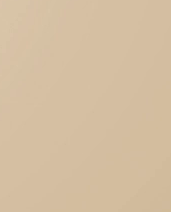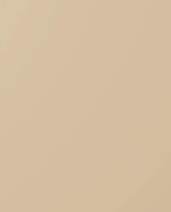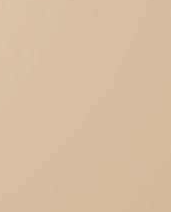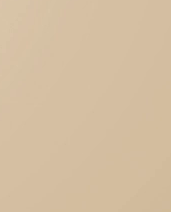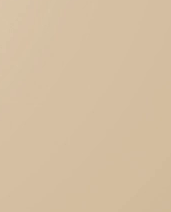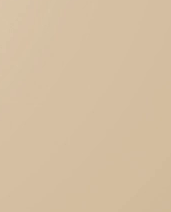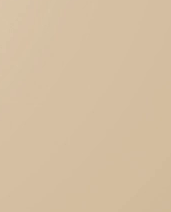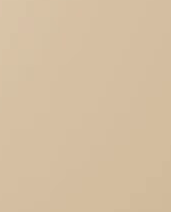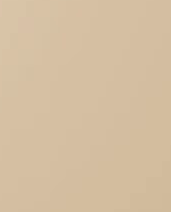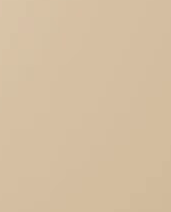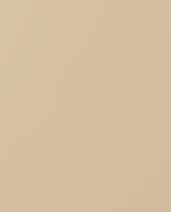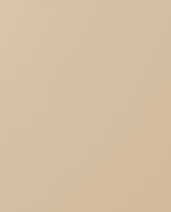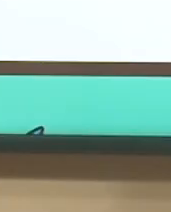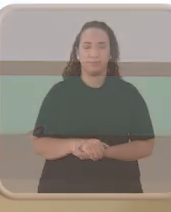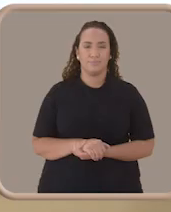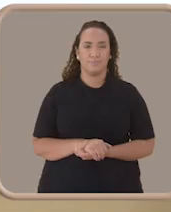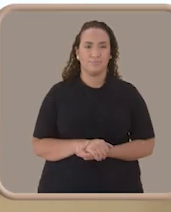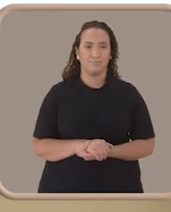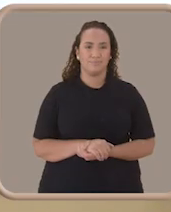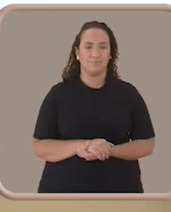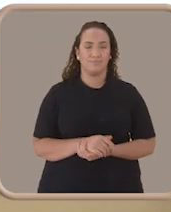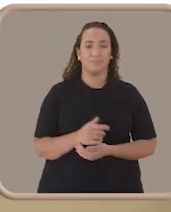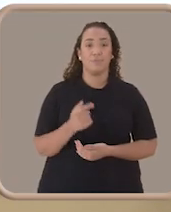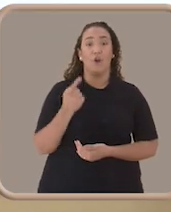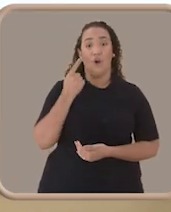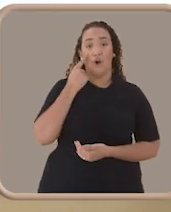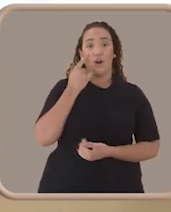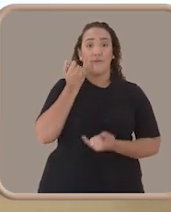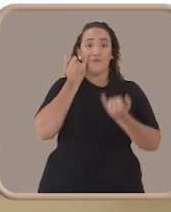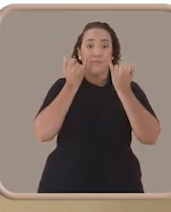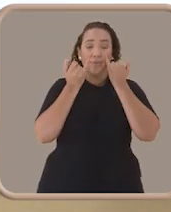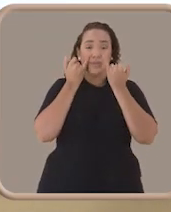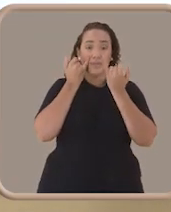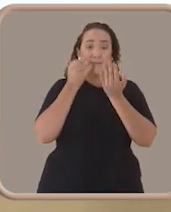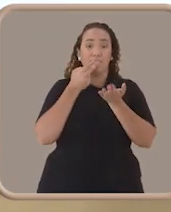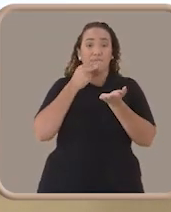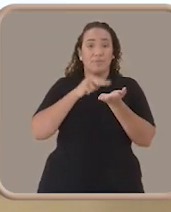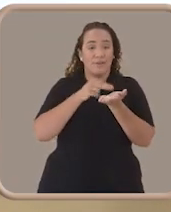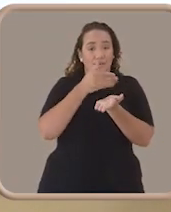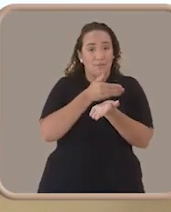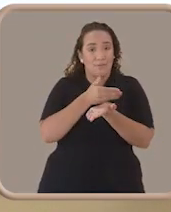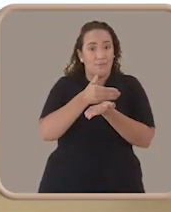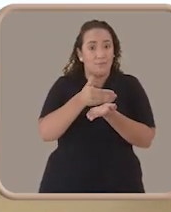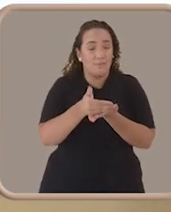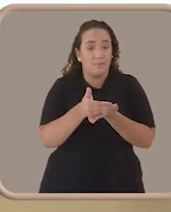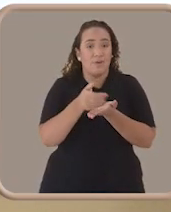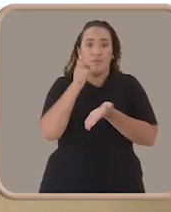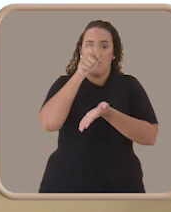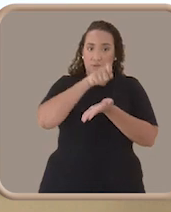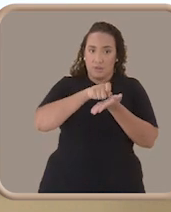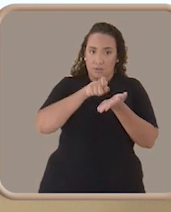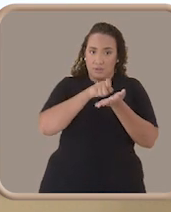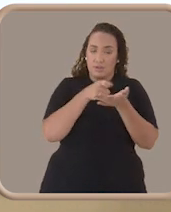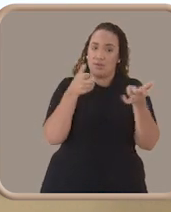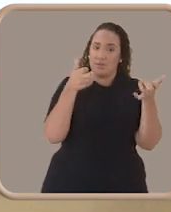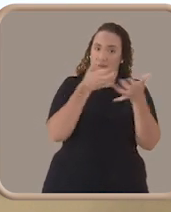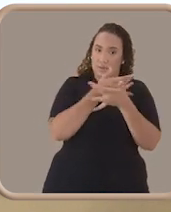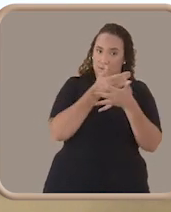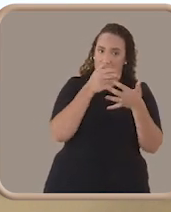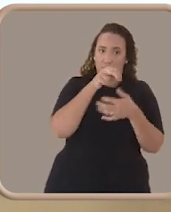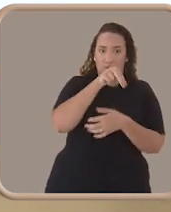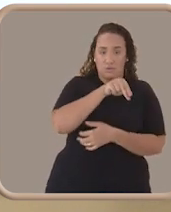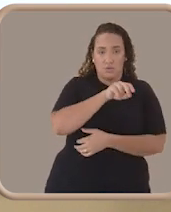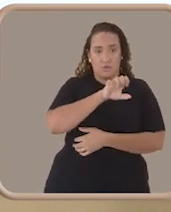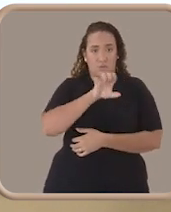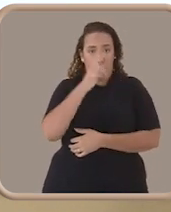Conseguimos essa informação no início da carta. Ela foi escrita na cidade de Nova